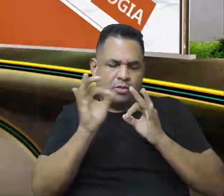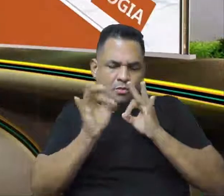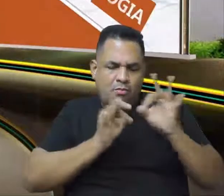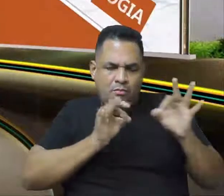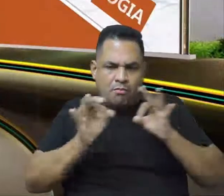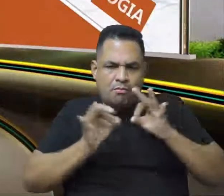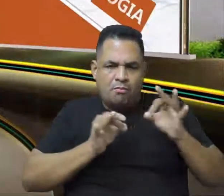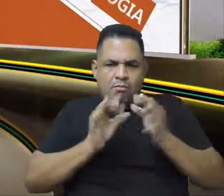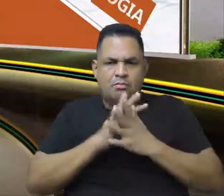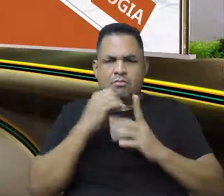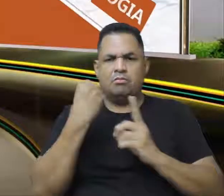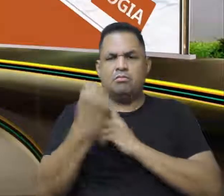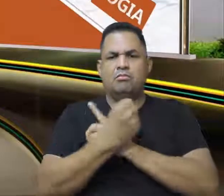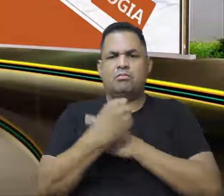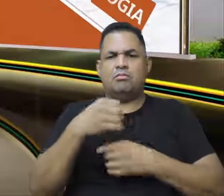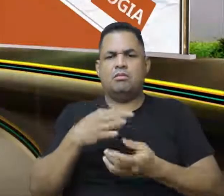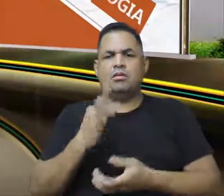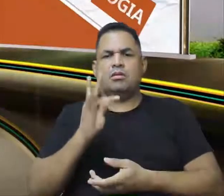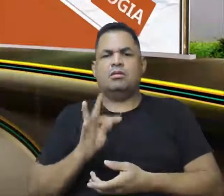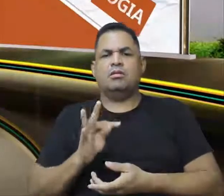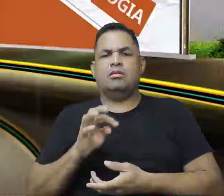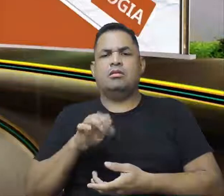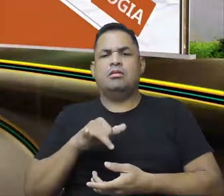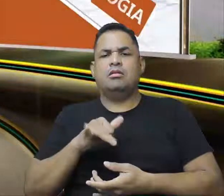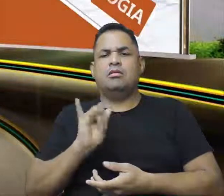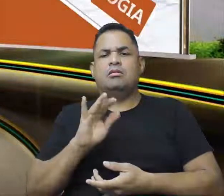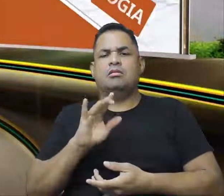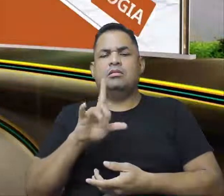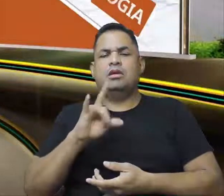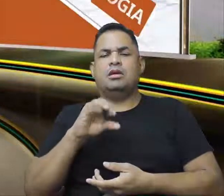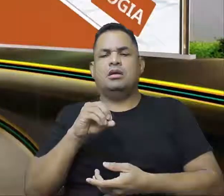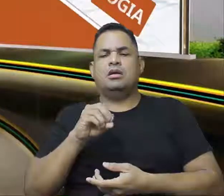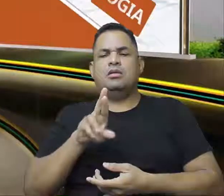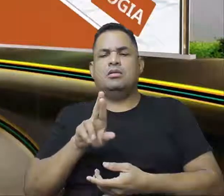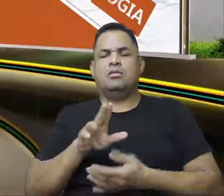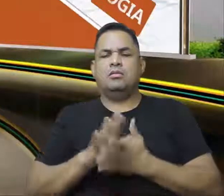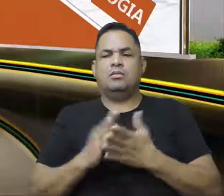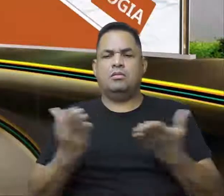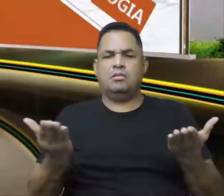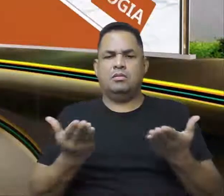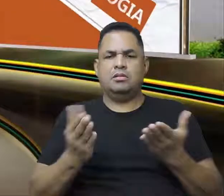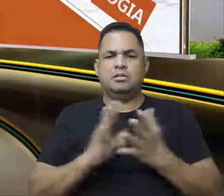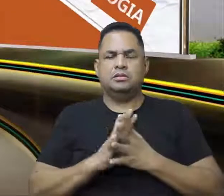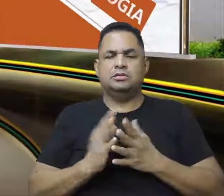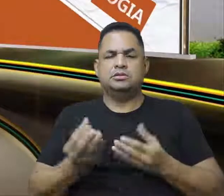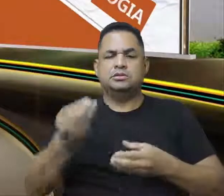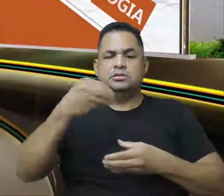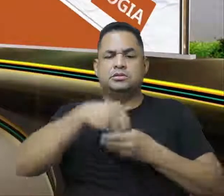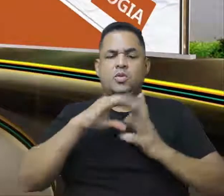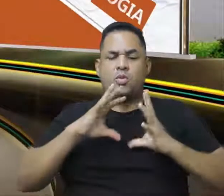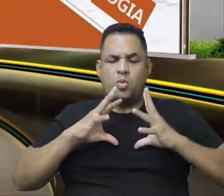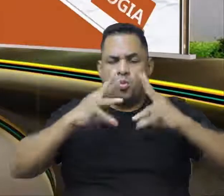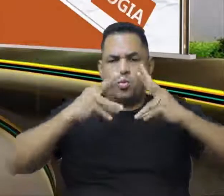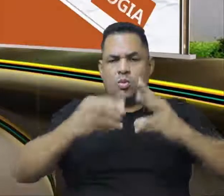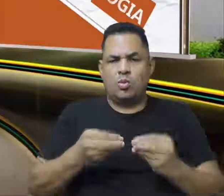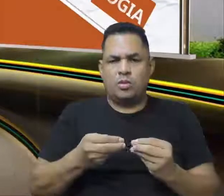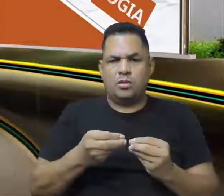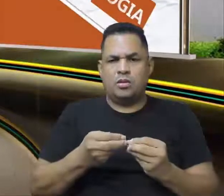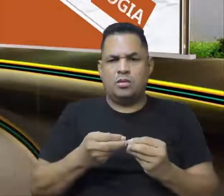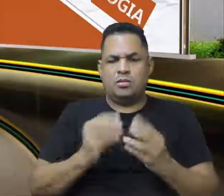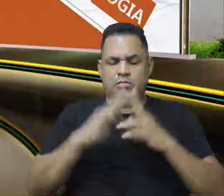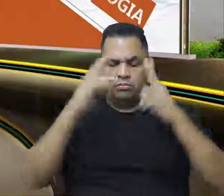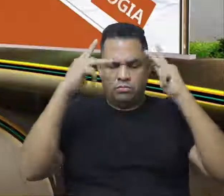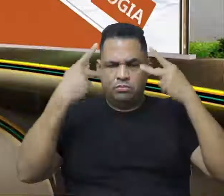segundo Taylor ali, né, como está no quadro, faz parte dessa totalidade ali do